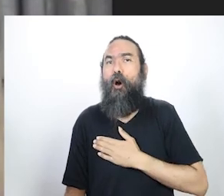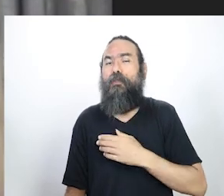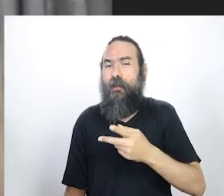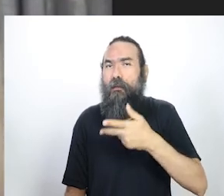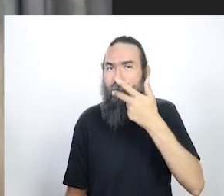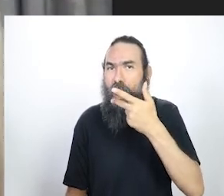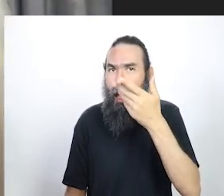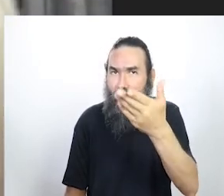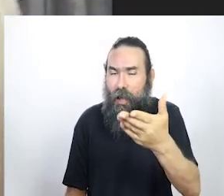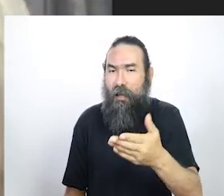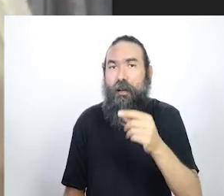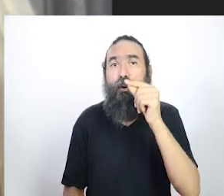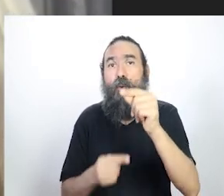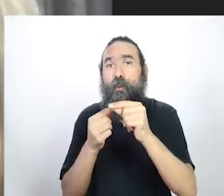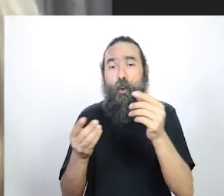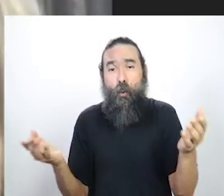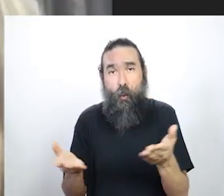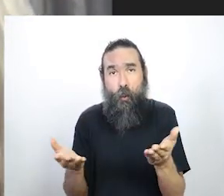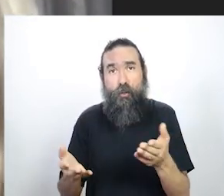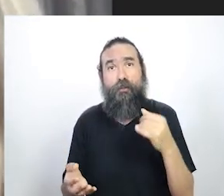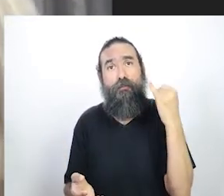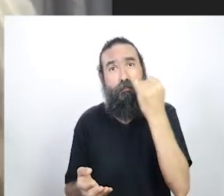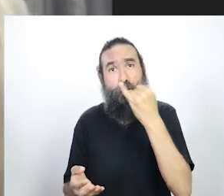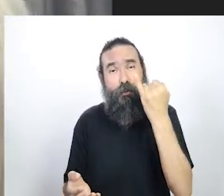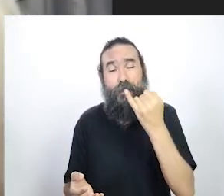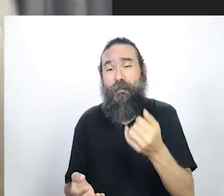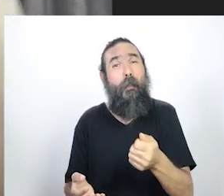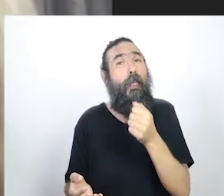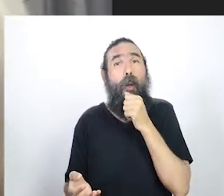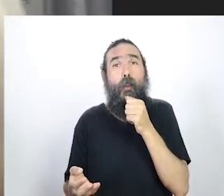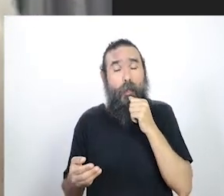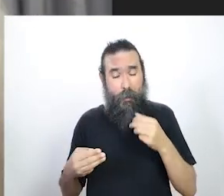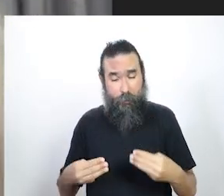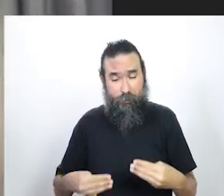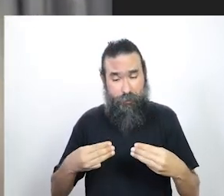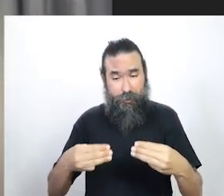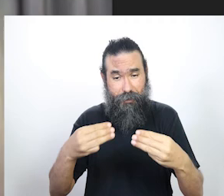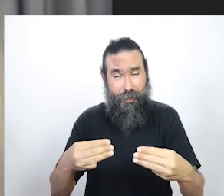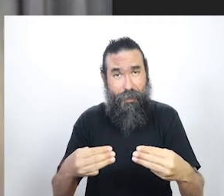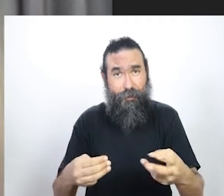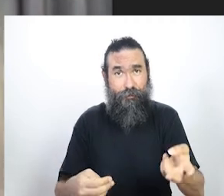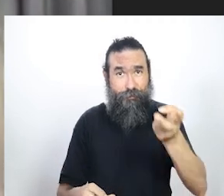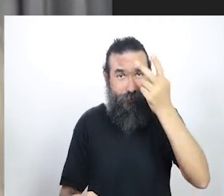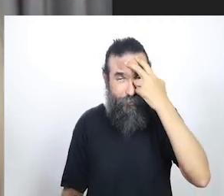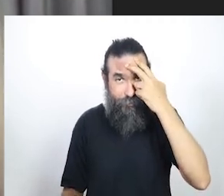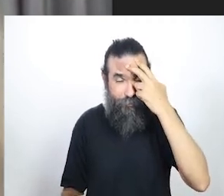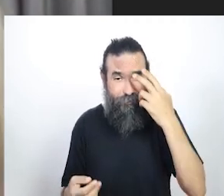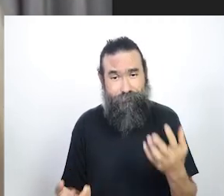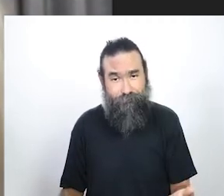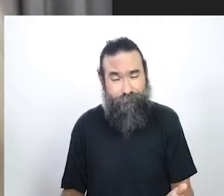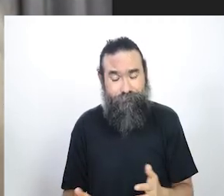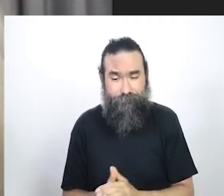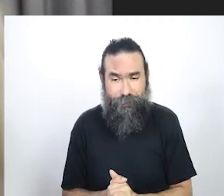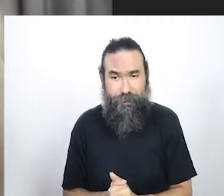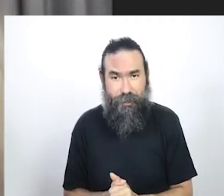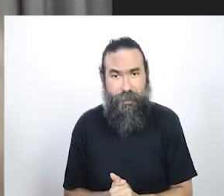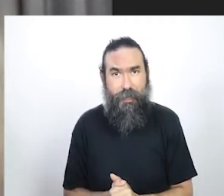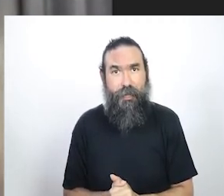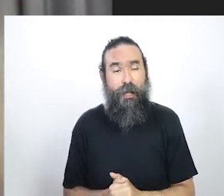um marco, e se hoje nós mantemos, nesse momento onde nós não temos Ministério da Cultura, nós nos